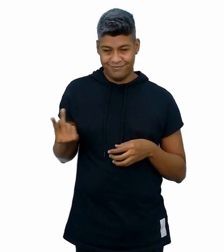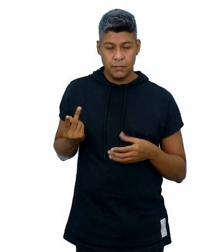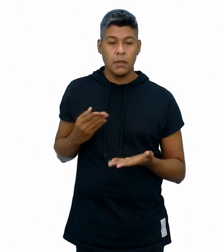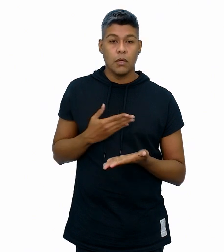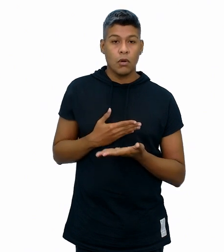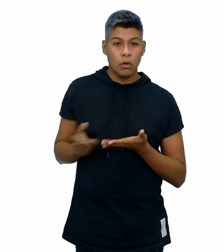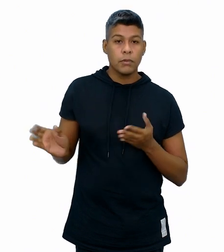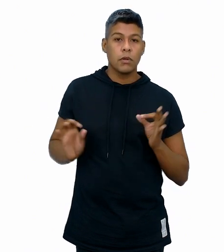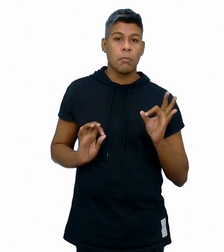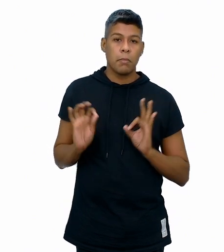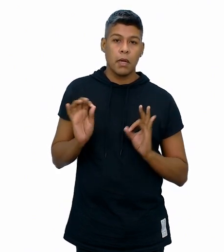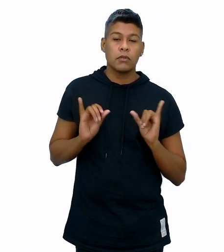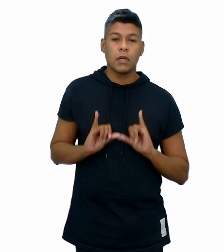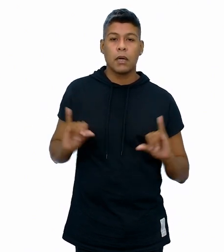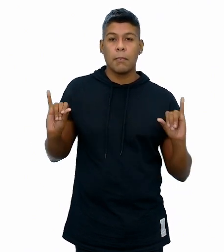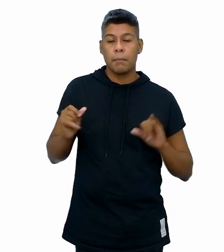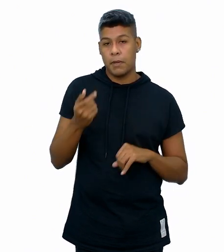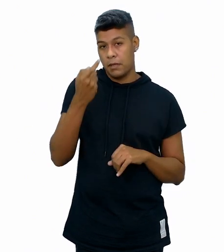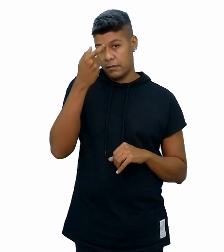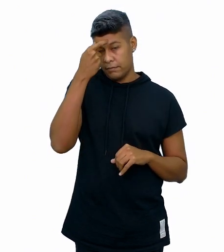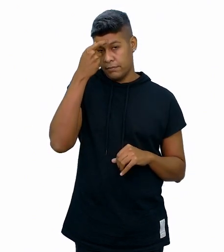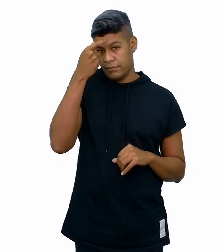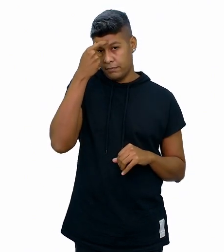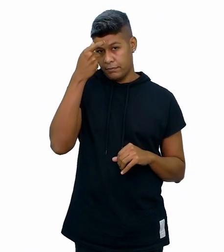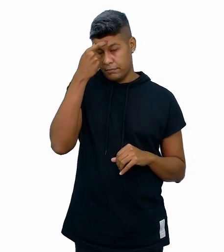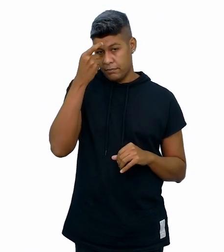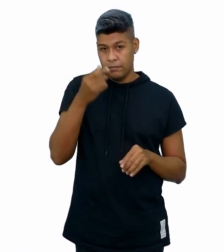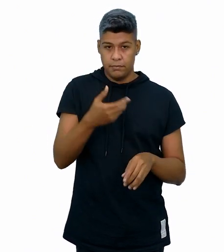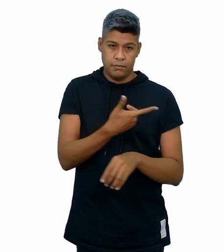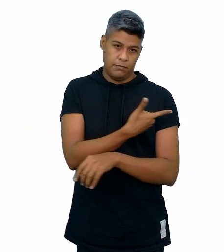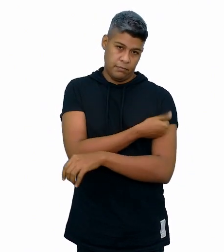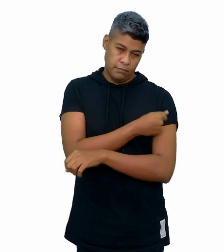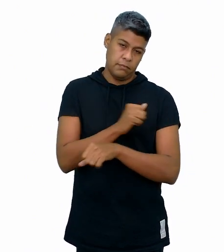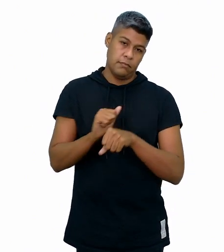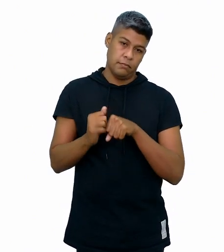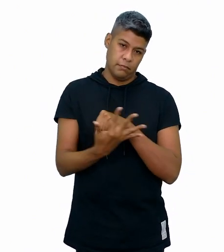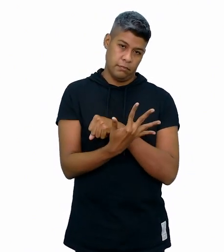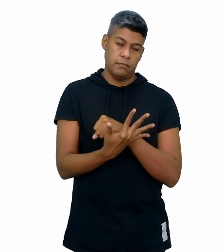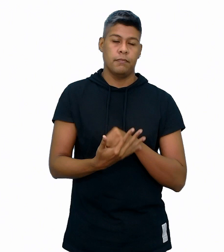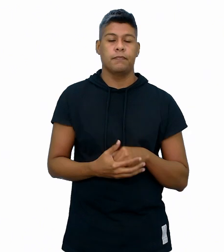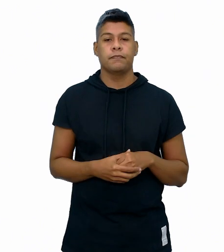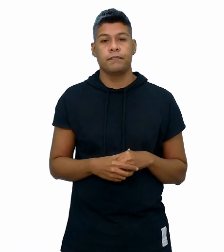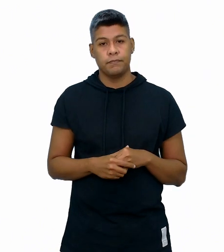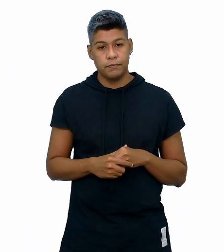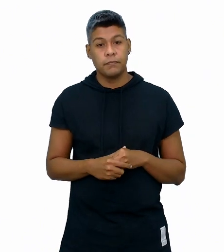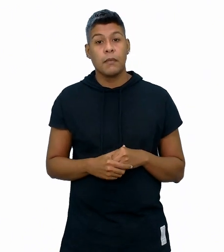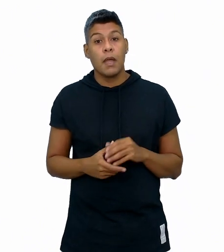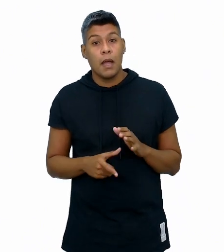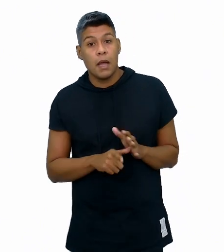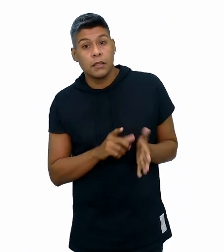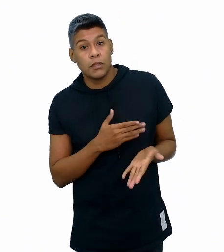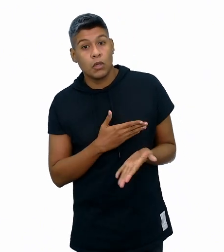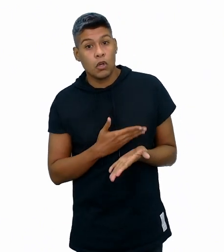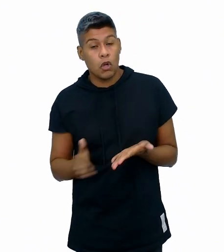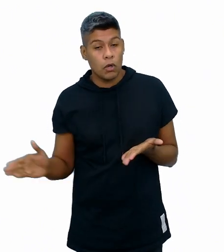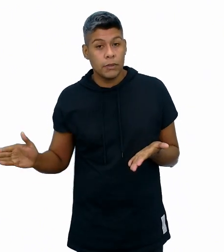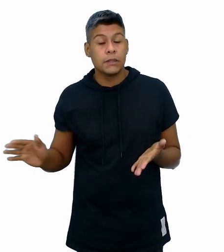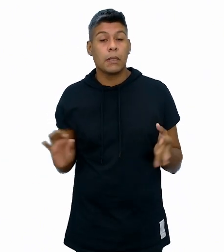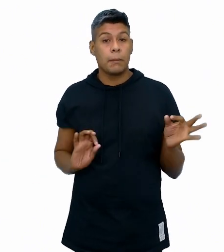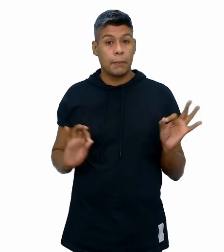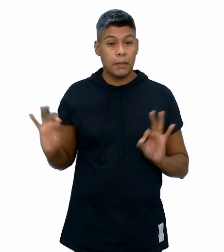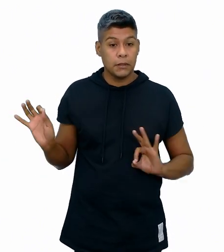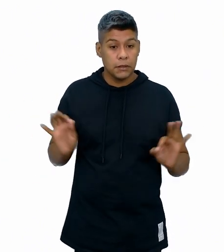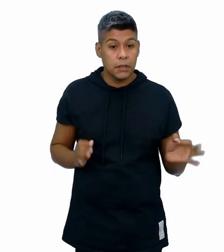começar o plano da campanha de conscientização para a vacina contra a Covid-19. Antes de começarmos a